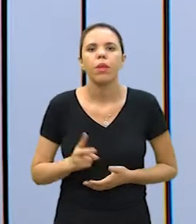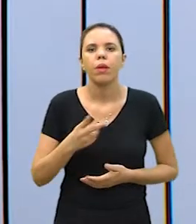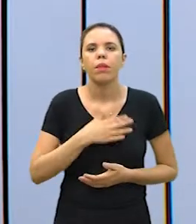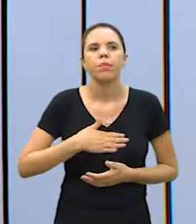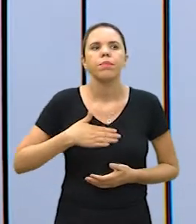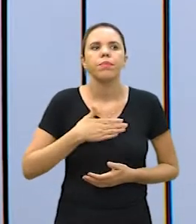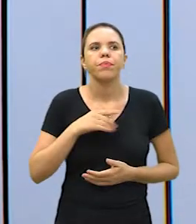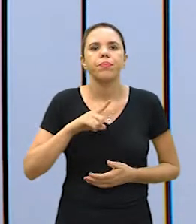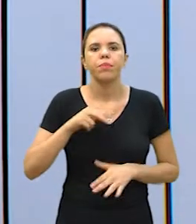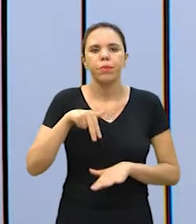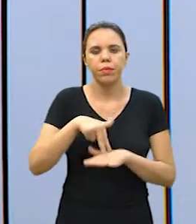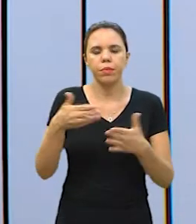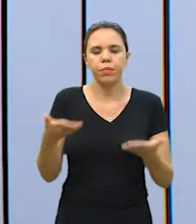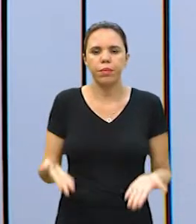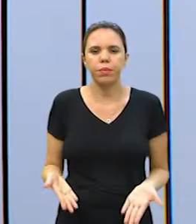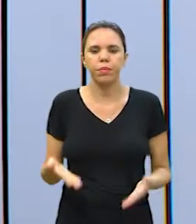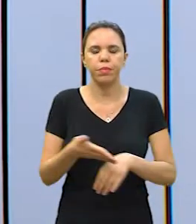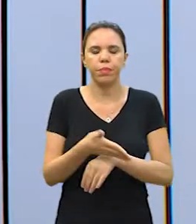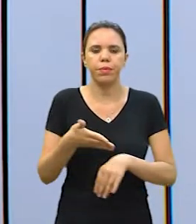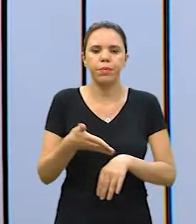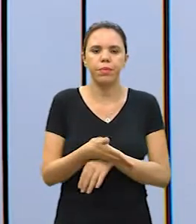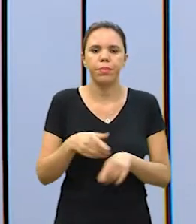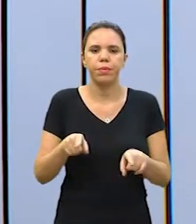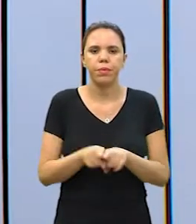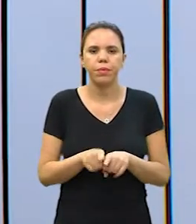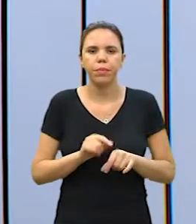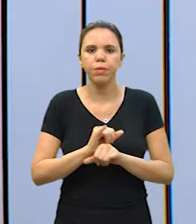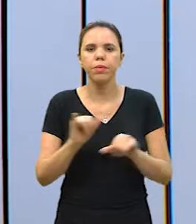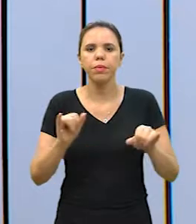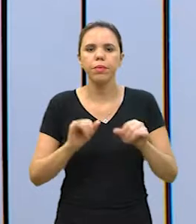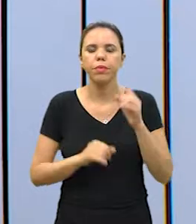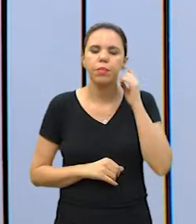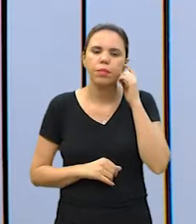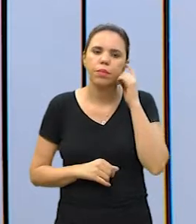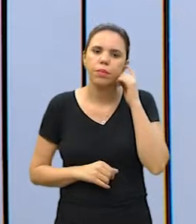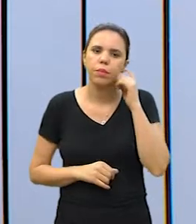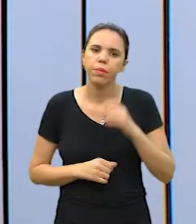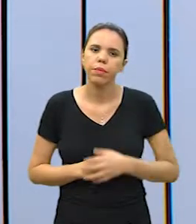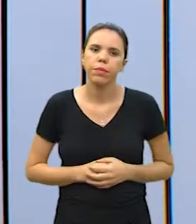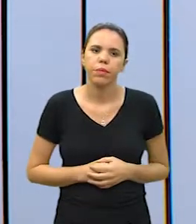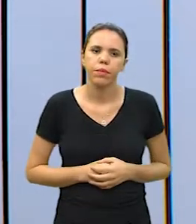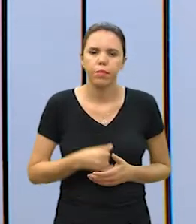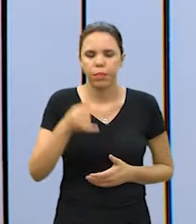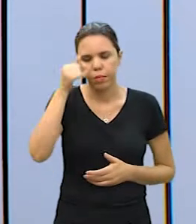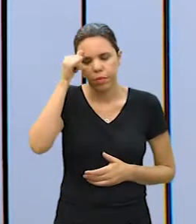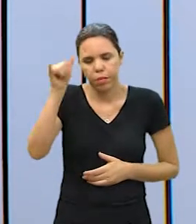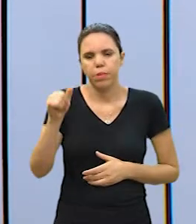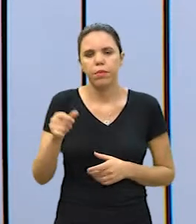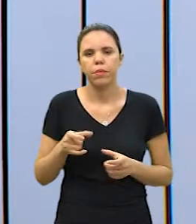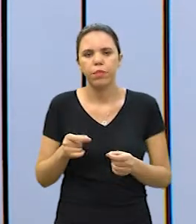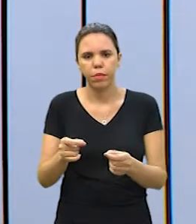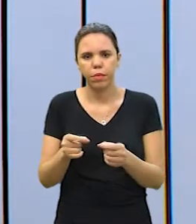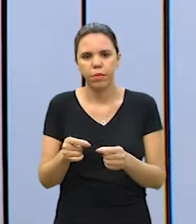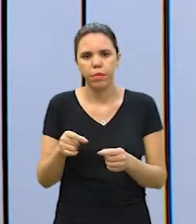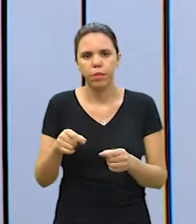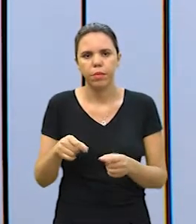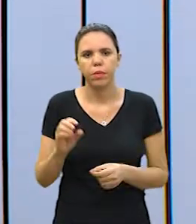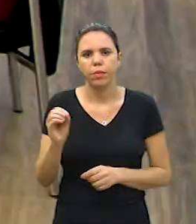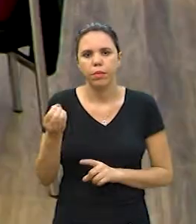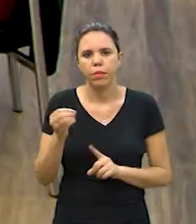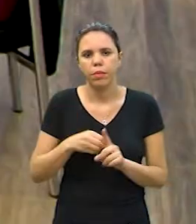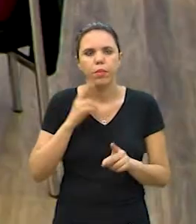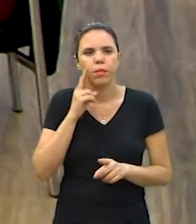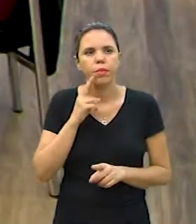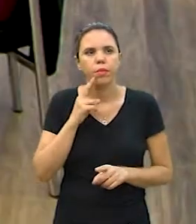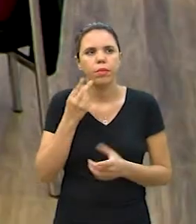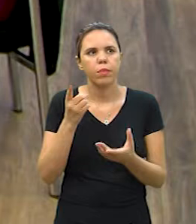sempre um prazer estar aqui e participando também dessas campanhas de divulgação de prevenção ao câncer de mama, principalmente no Outubro Rosa.